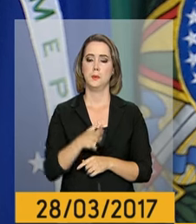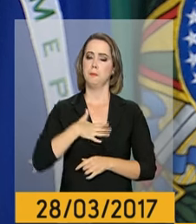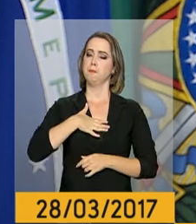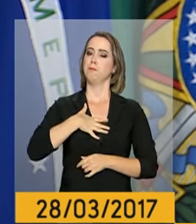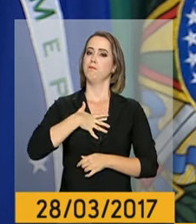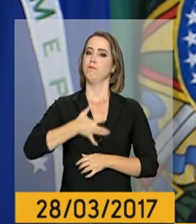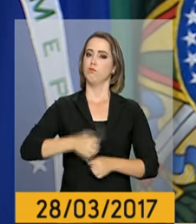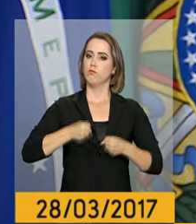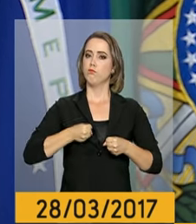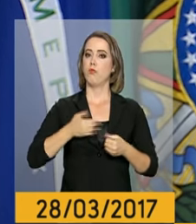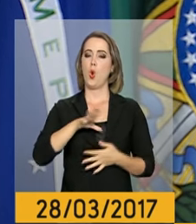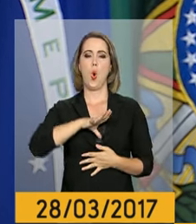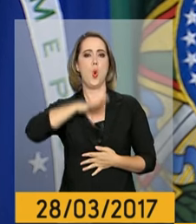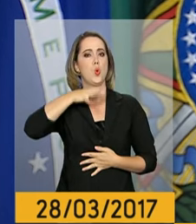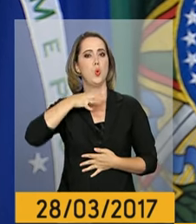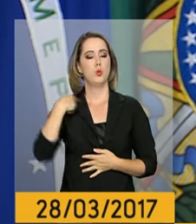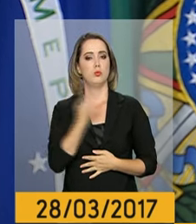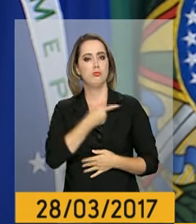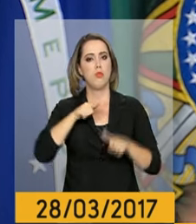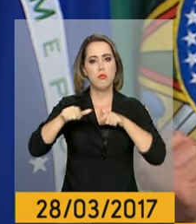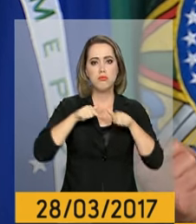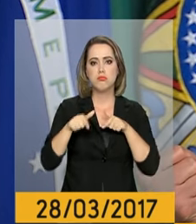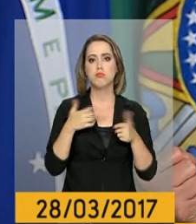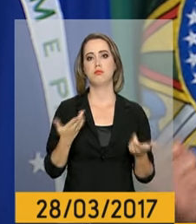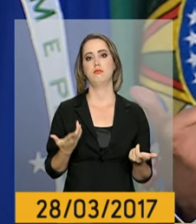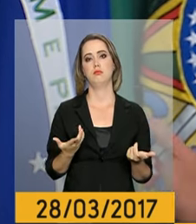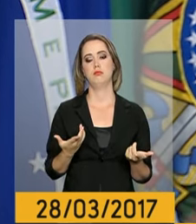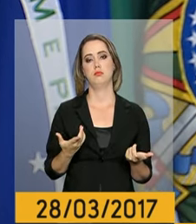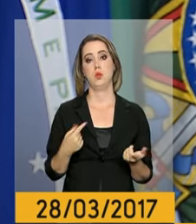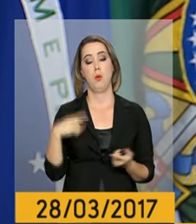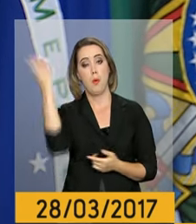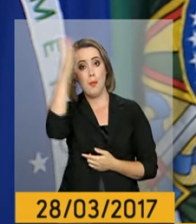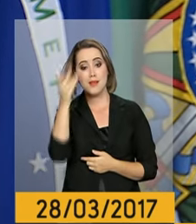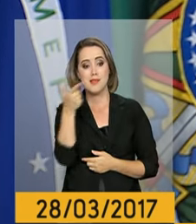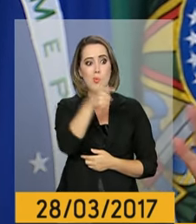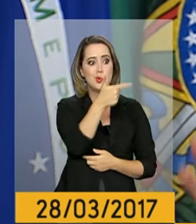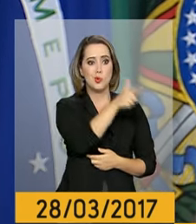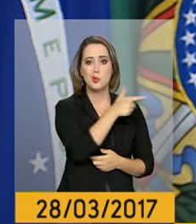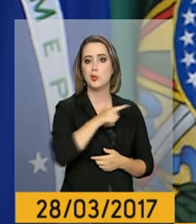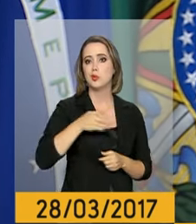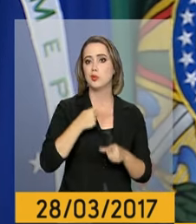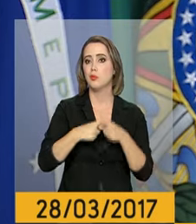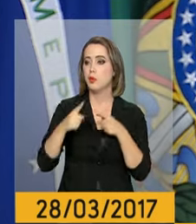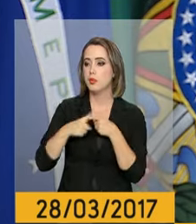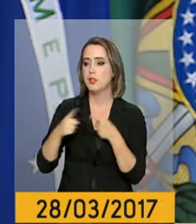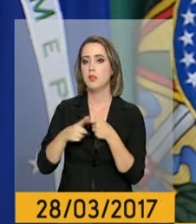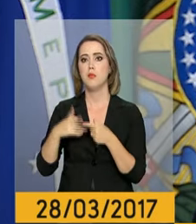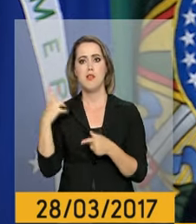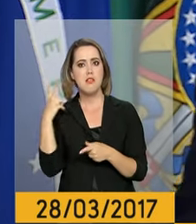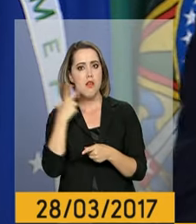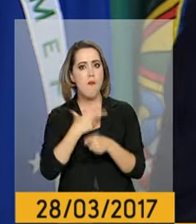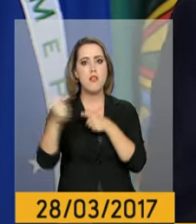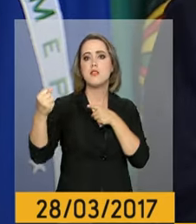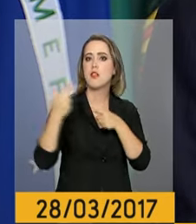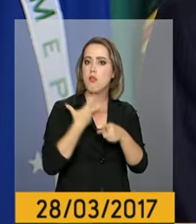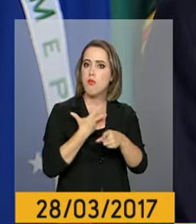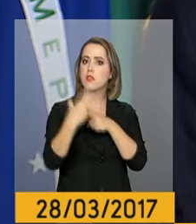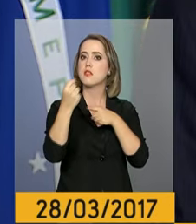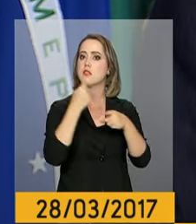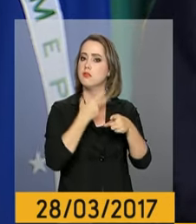peito ter orgulho do que nós estamos fazendo o Brasil passou por outras crises e saiu delas sobrancel